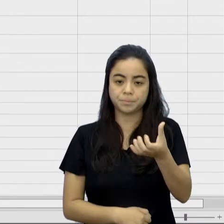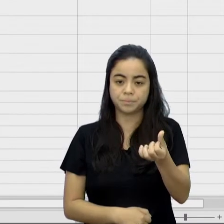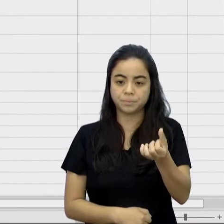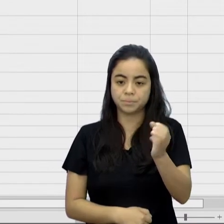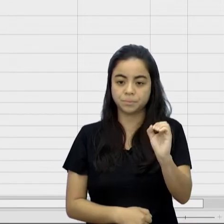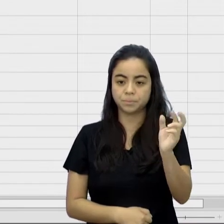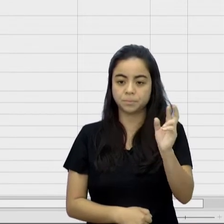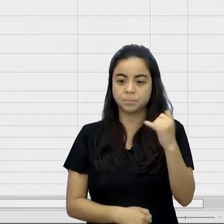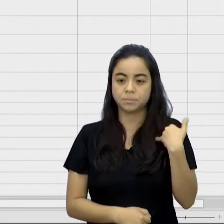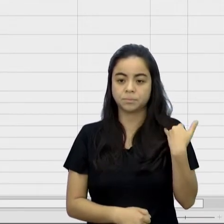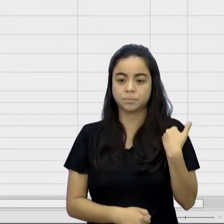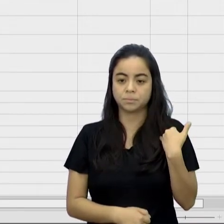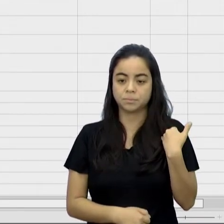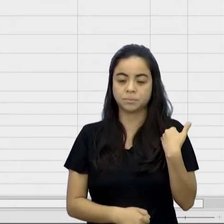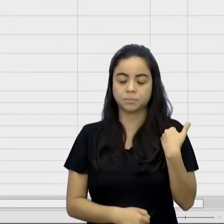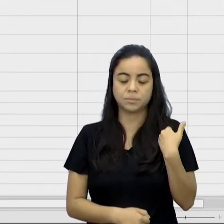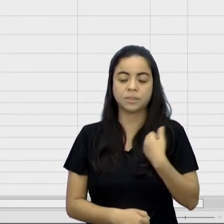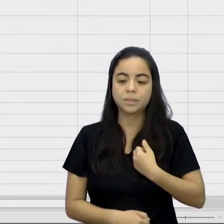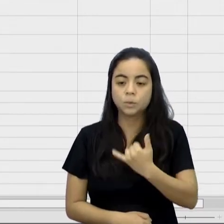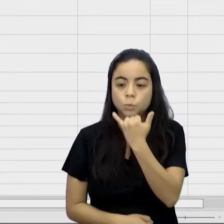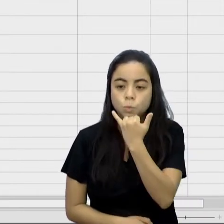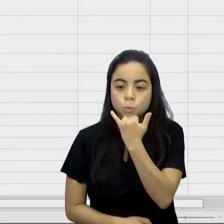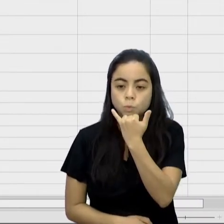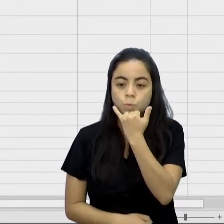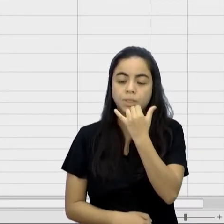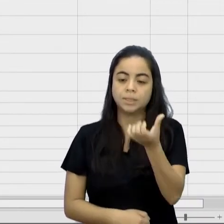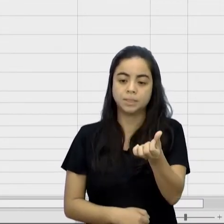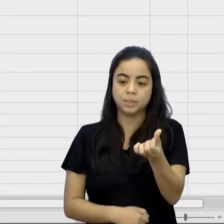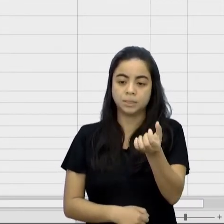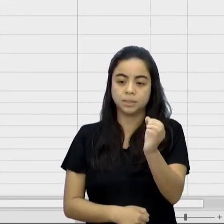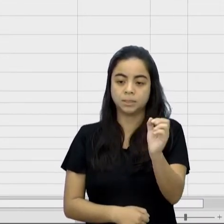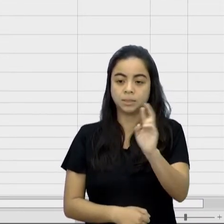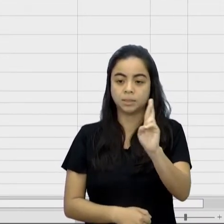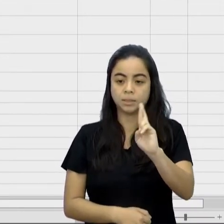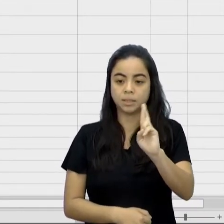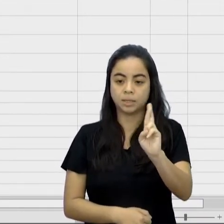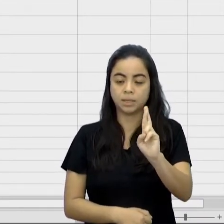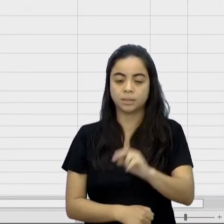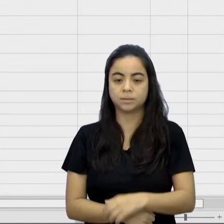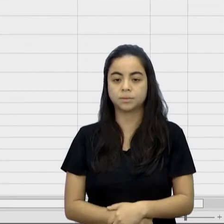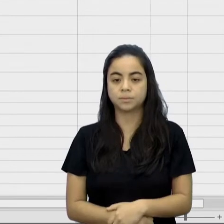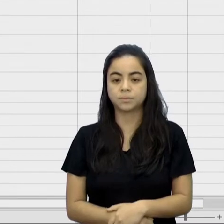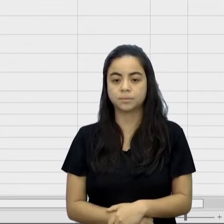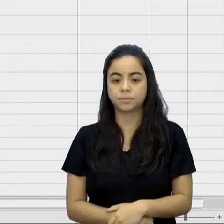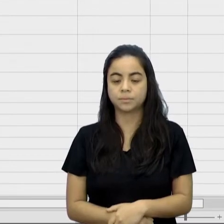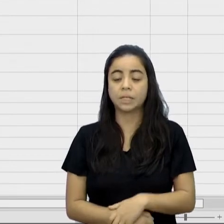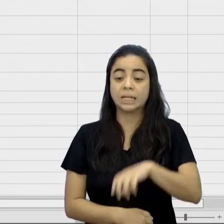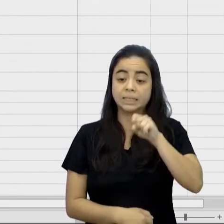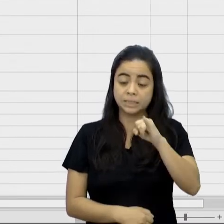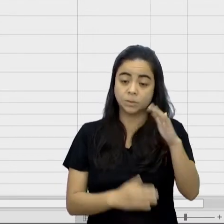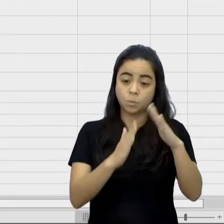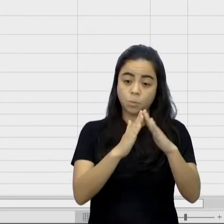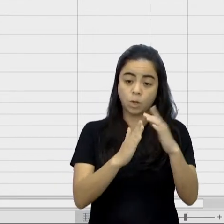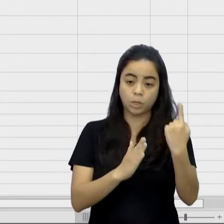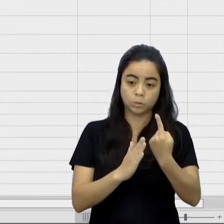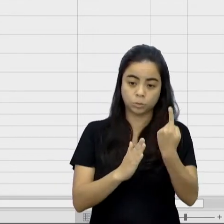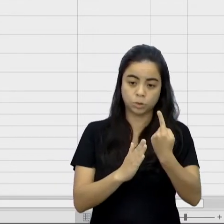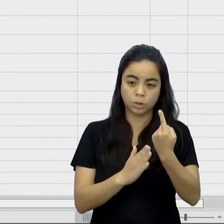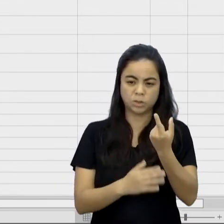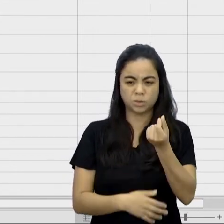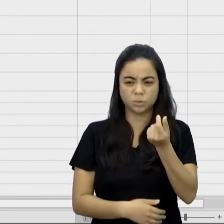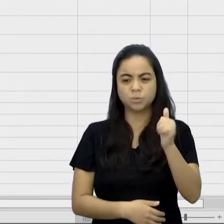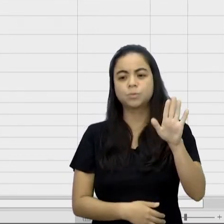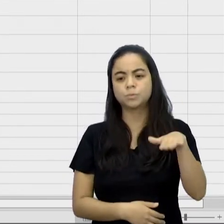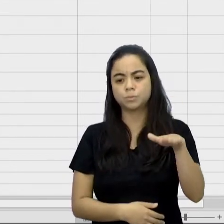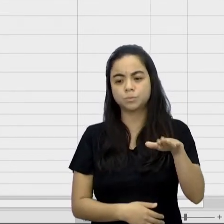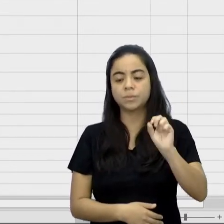Luz, R$60 para quem mora sozinho. Gente, vocês que moram aí com responsável, se tiver mais irmão, provavelmente aí a conta de luz vai vir um pouco maior, né?